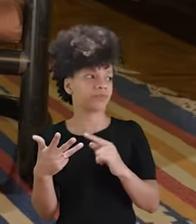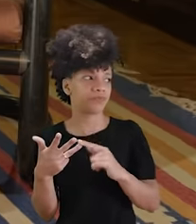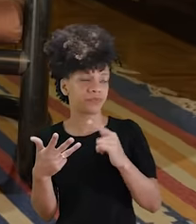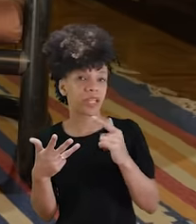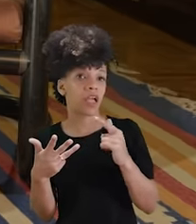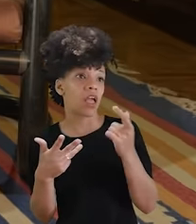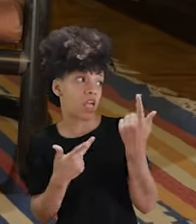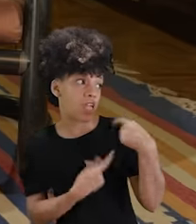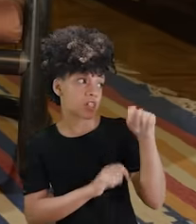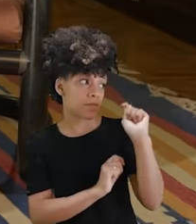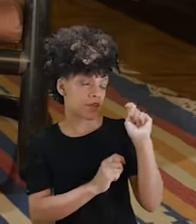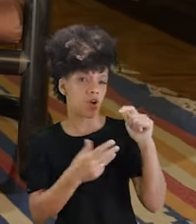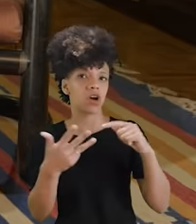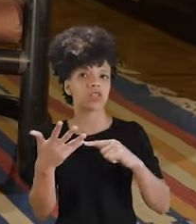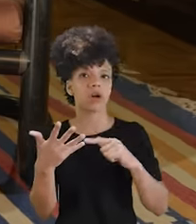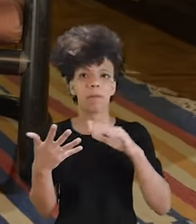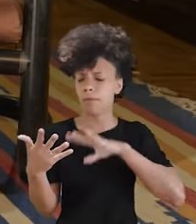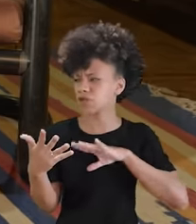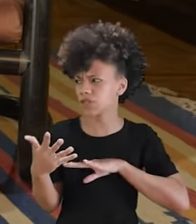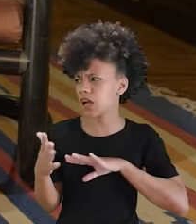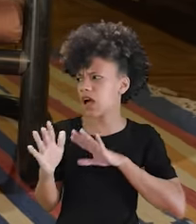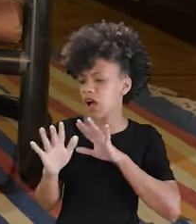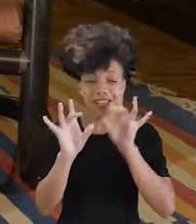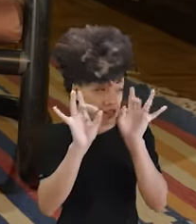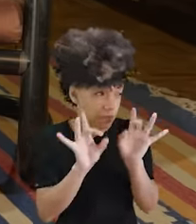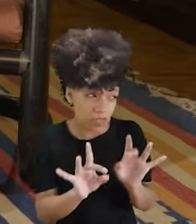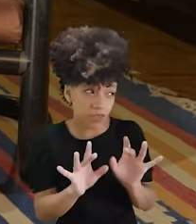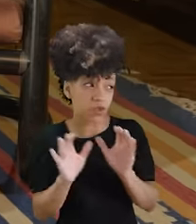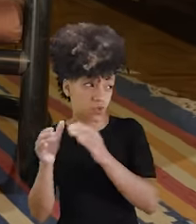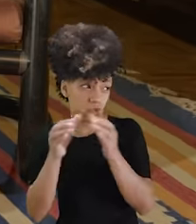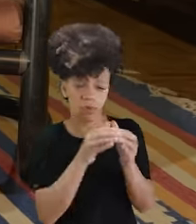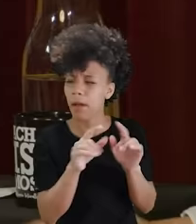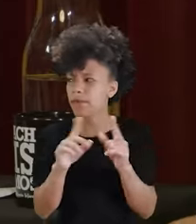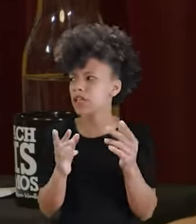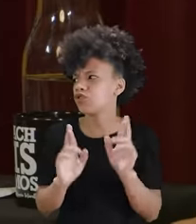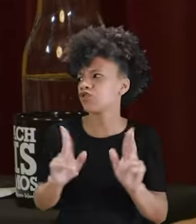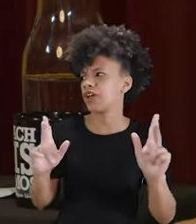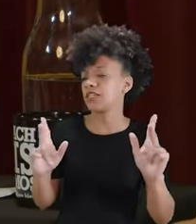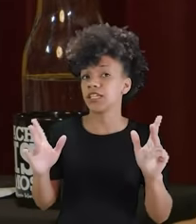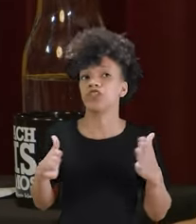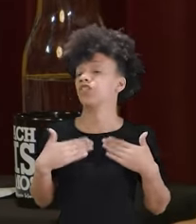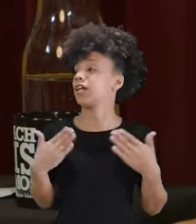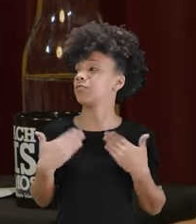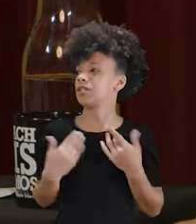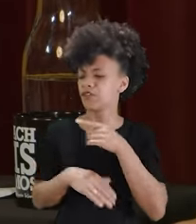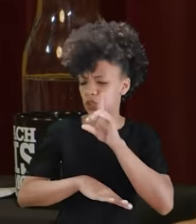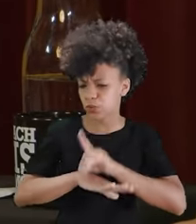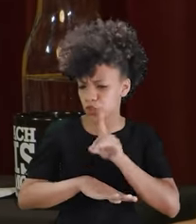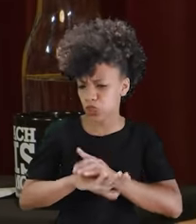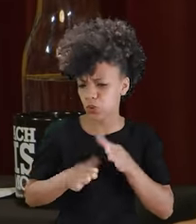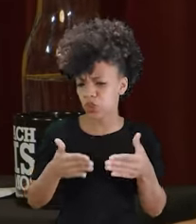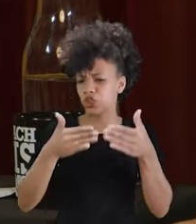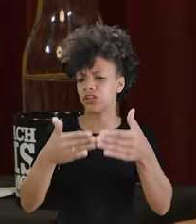numa outra companhia espanhóis portugueses Qual é o mais específicos grupos Qual a diferença de animação